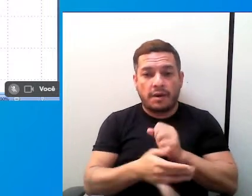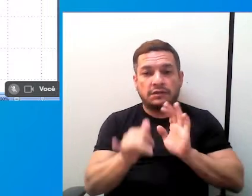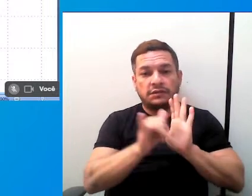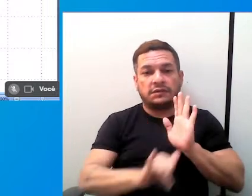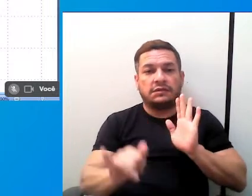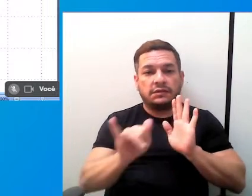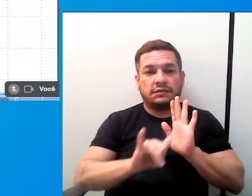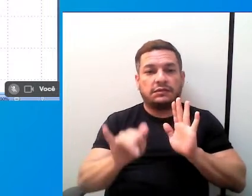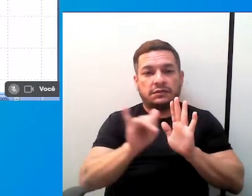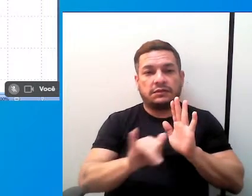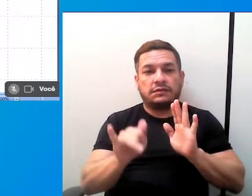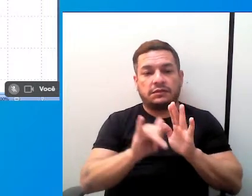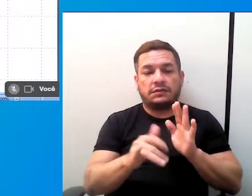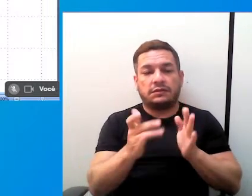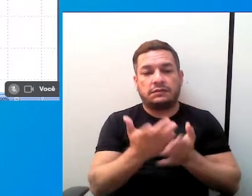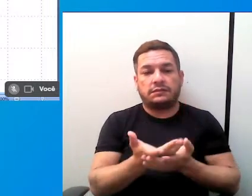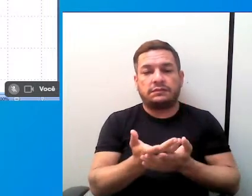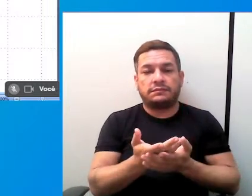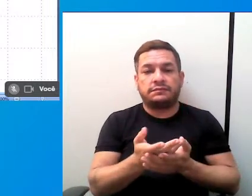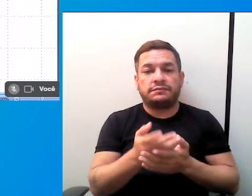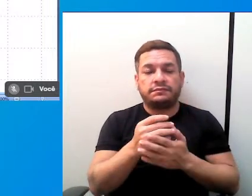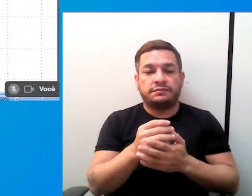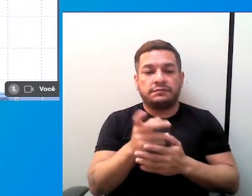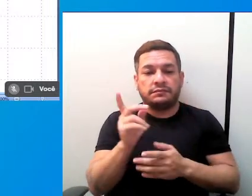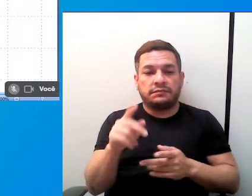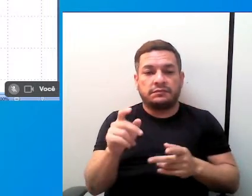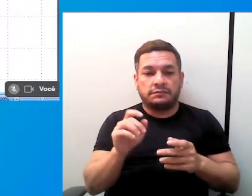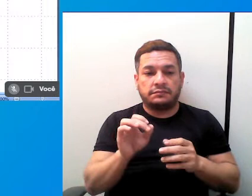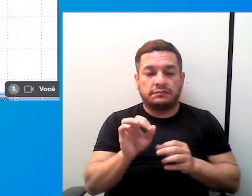DPEX, eles executam o projeto,